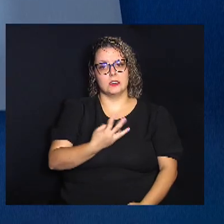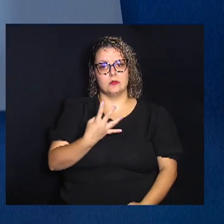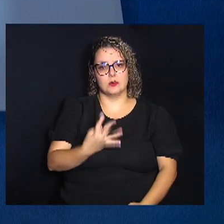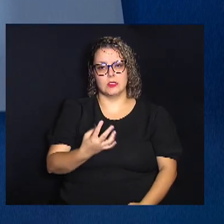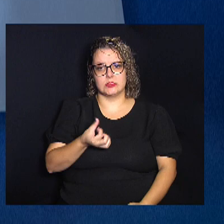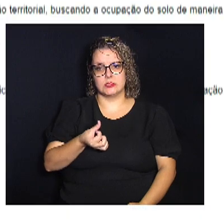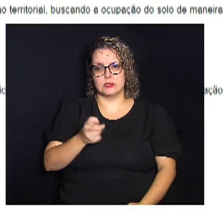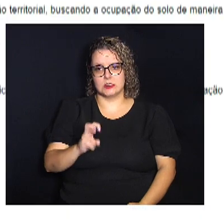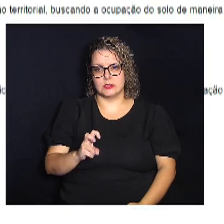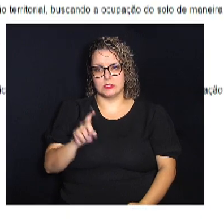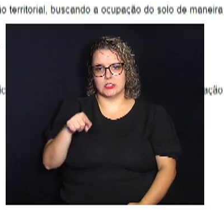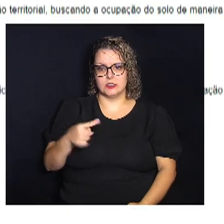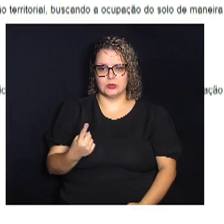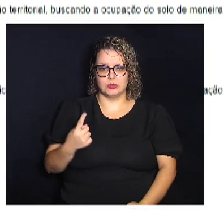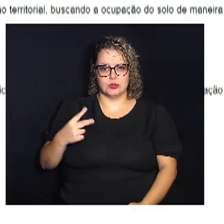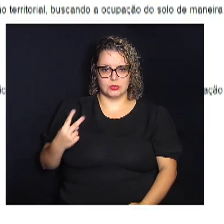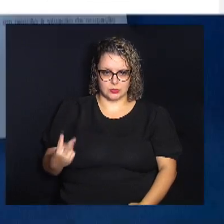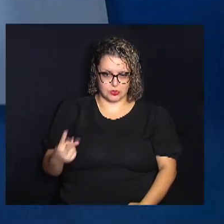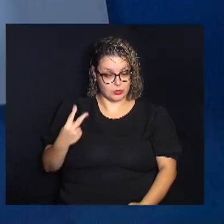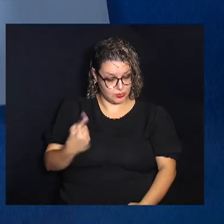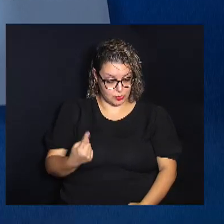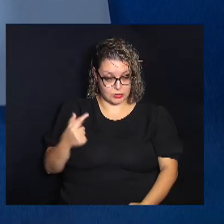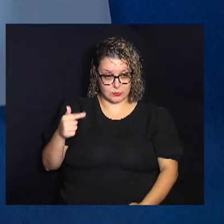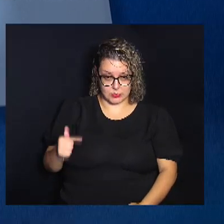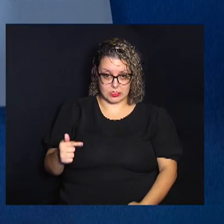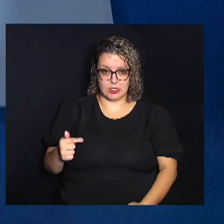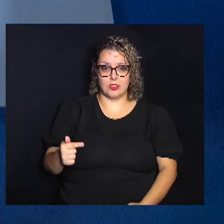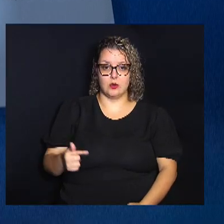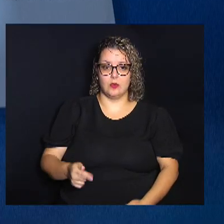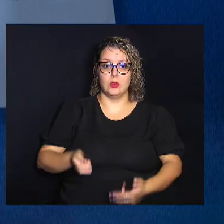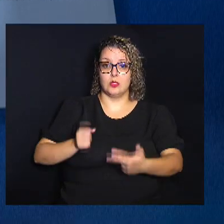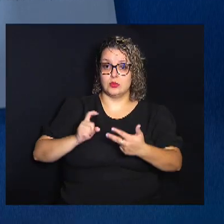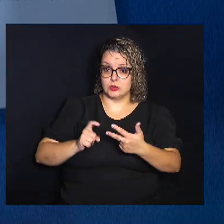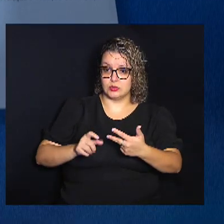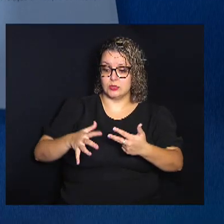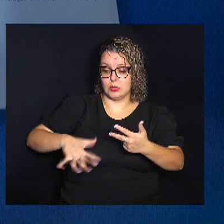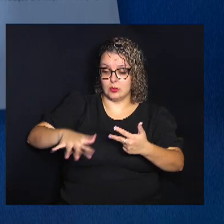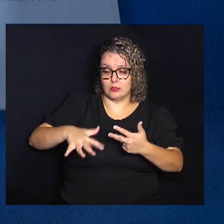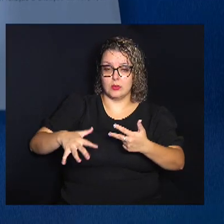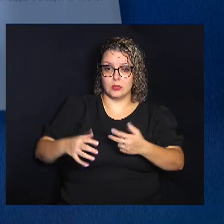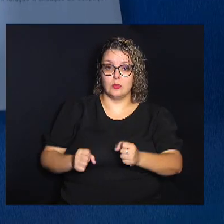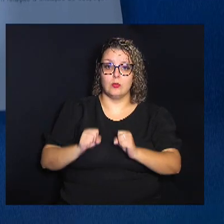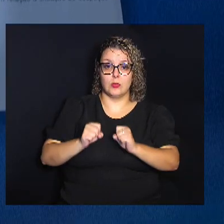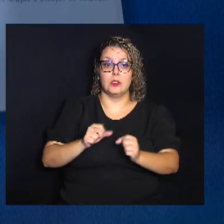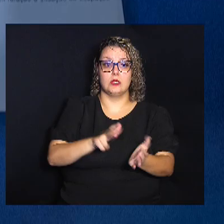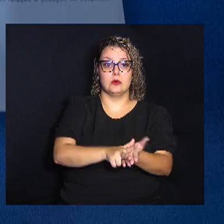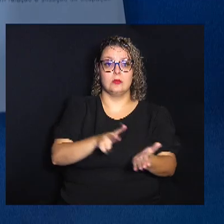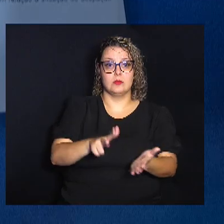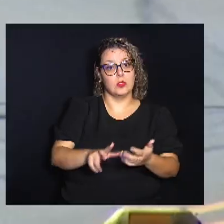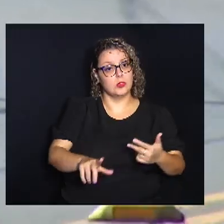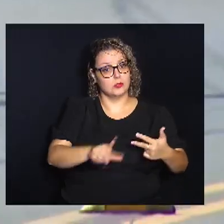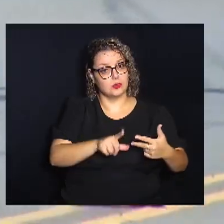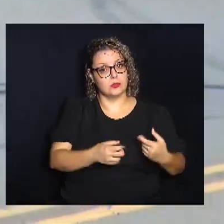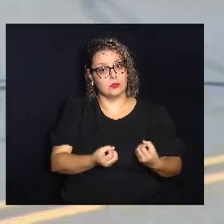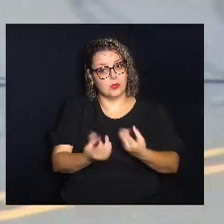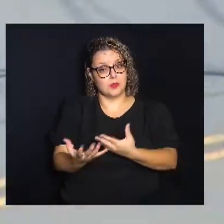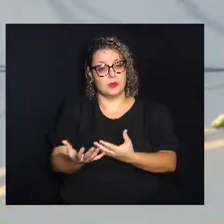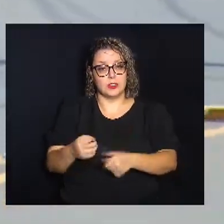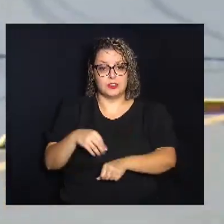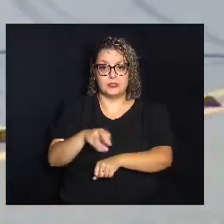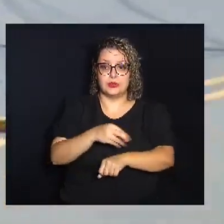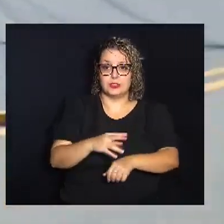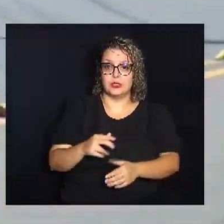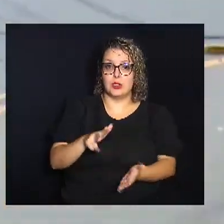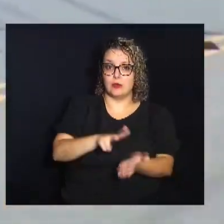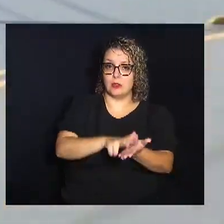13.465 de 2017, os municípios, por meio do Executivo, passaram a ter o poder de regularizar esses núcleos informais, entregando